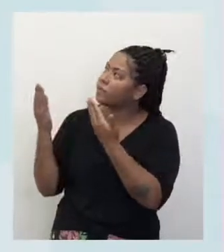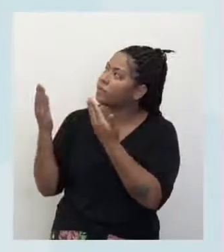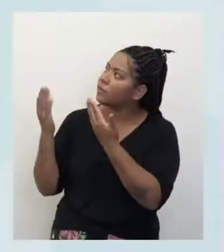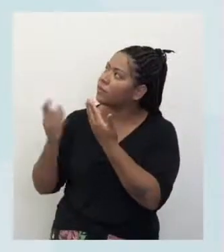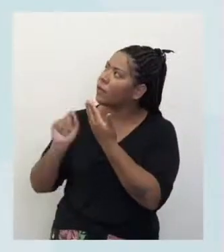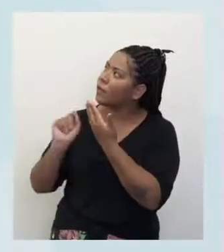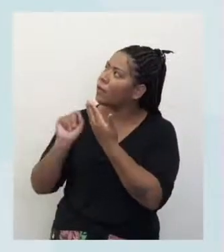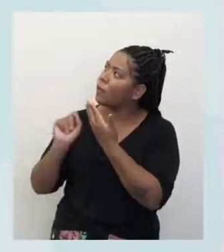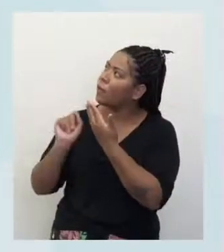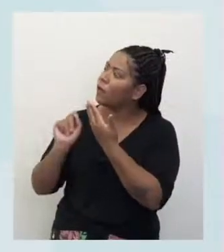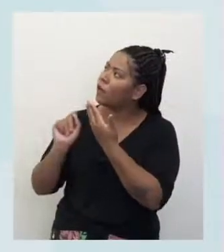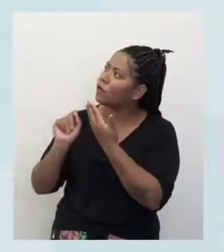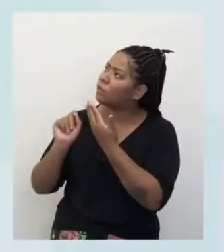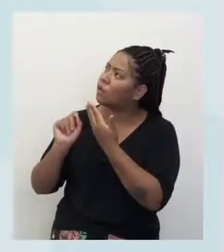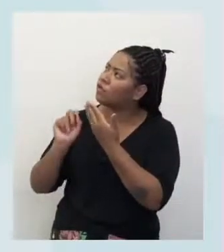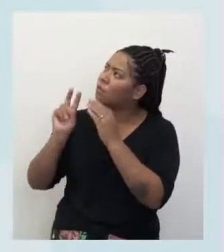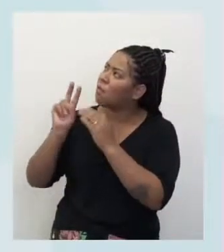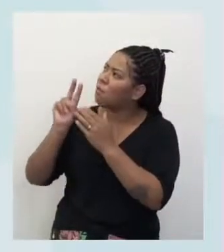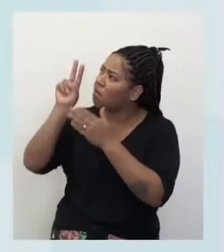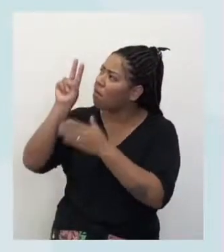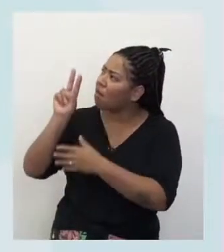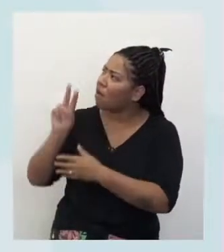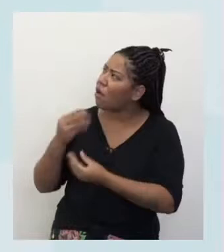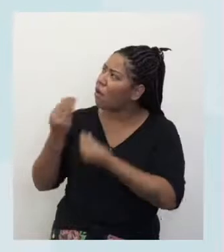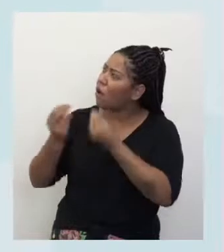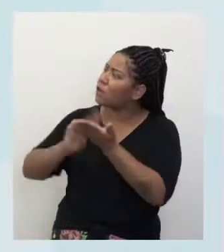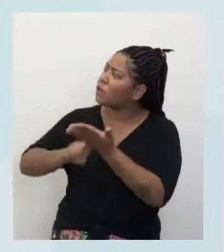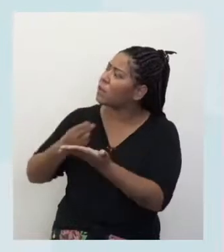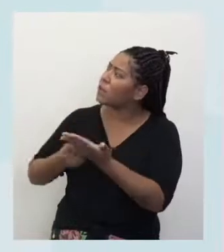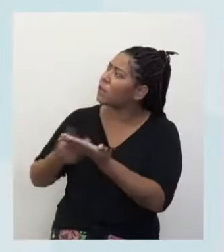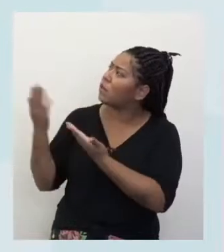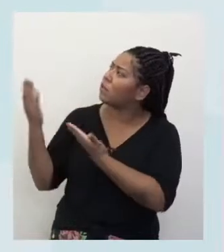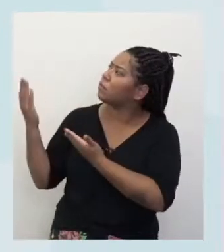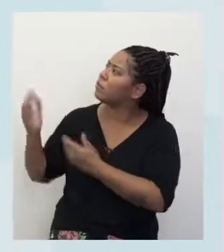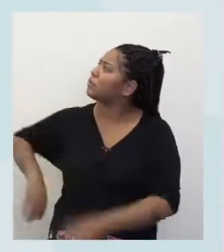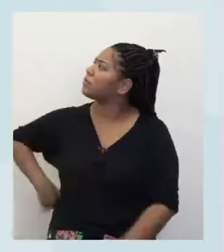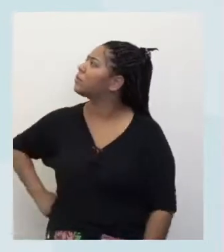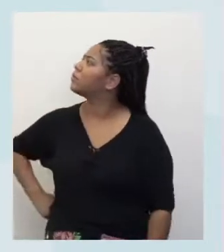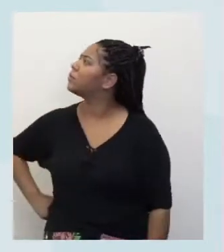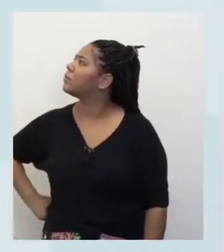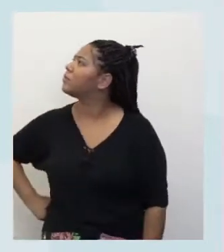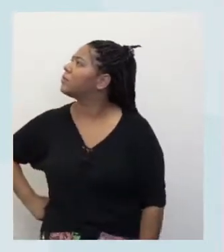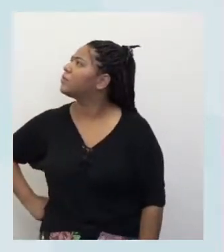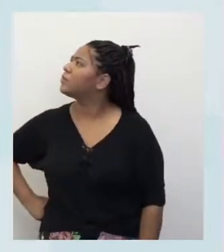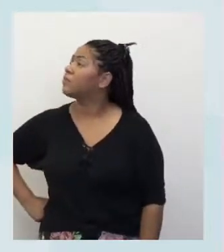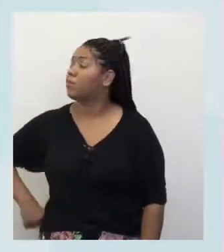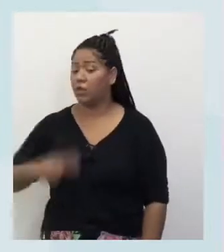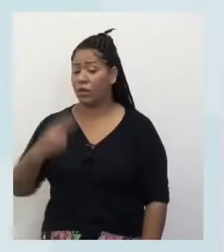nós podemos ler dessas imagens? Qual a interpretação? Então, vou dar